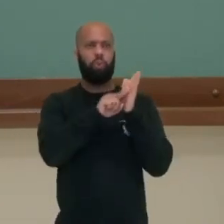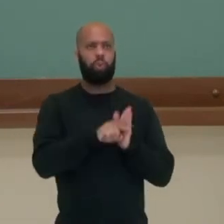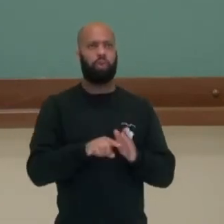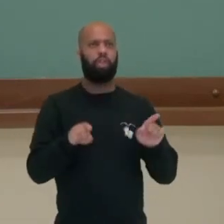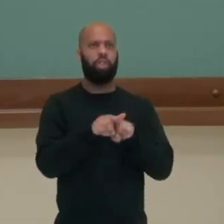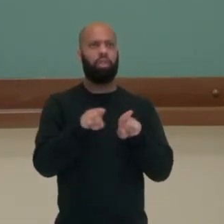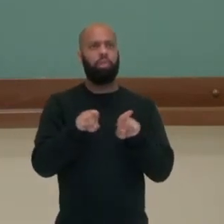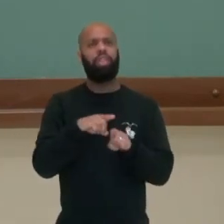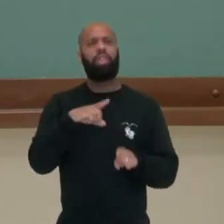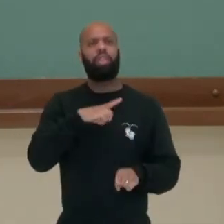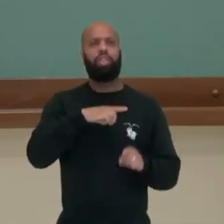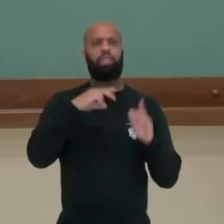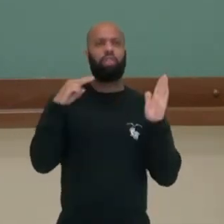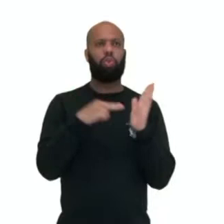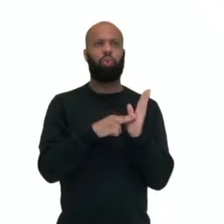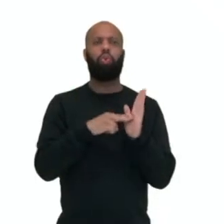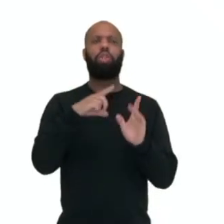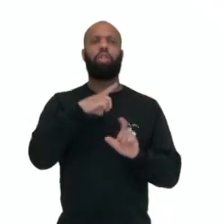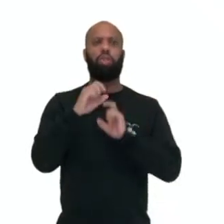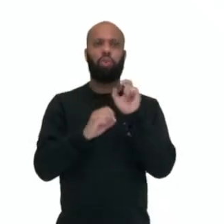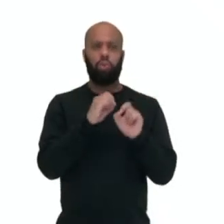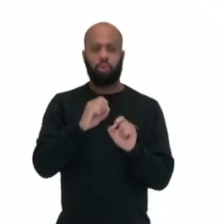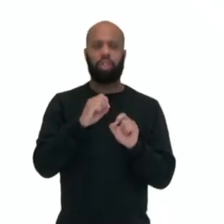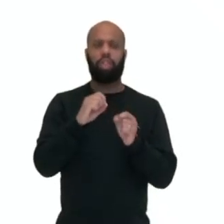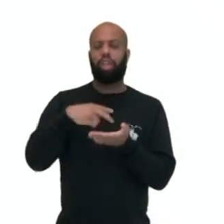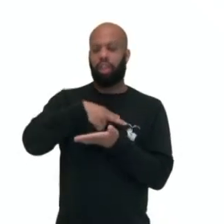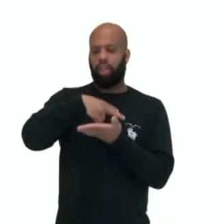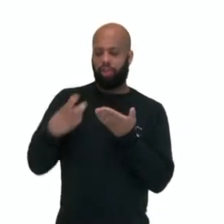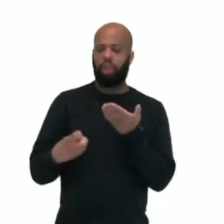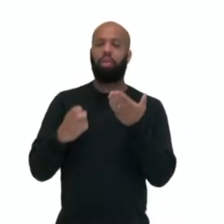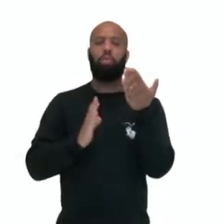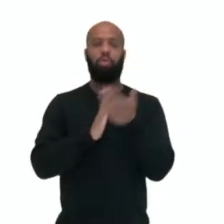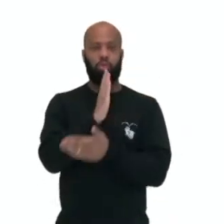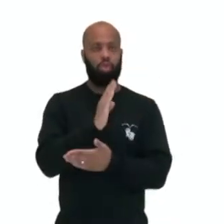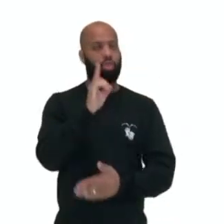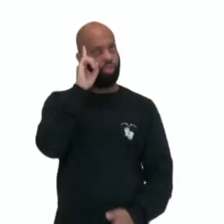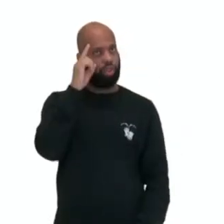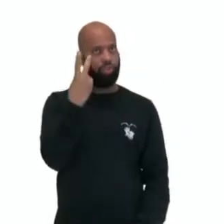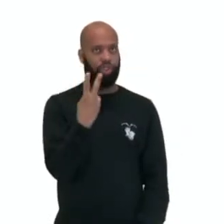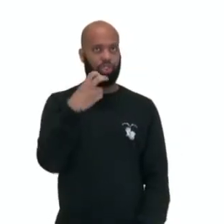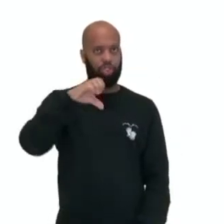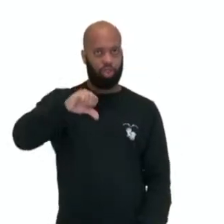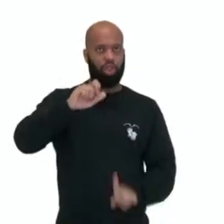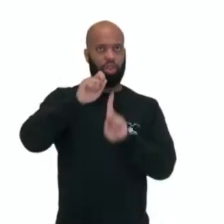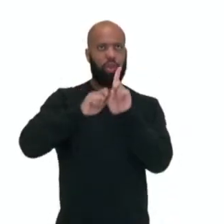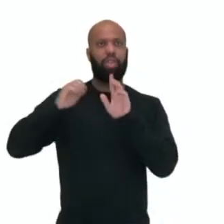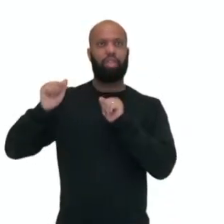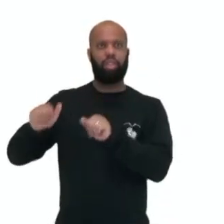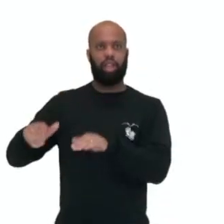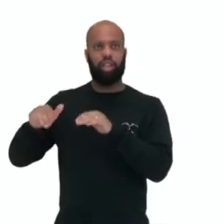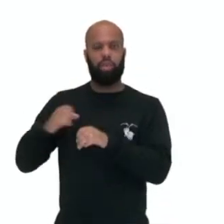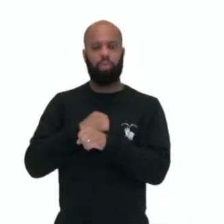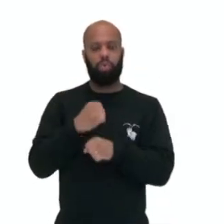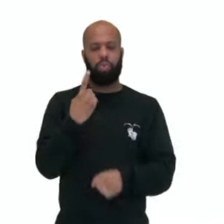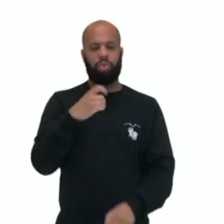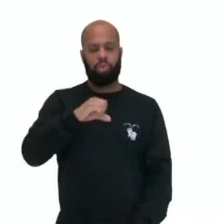das denúncias, a abertura do processo de impeachment foi aprovada no dia 29 de setembro de